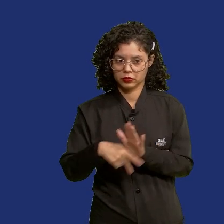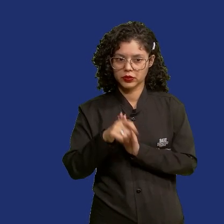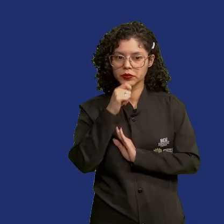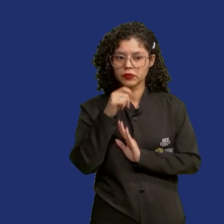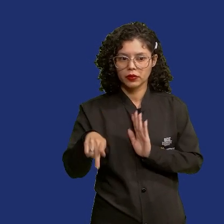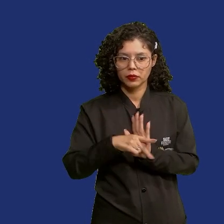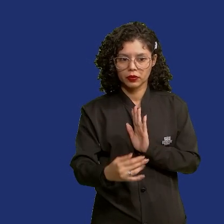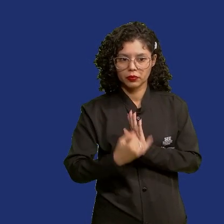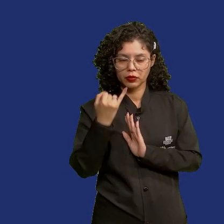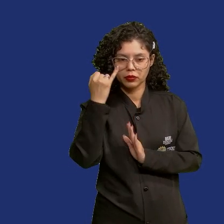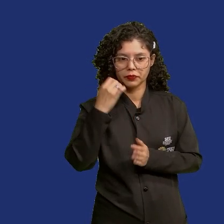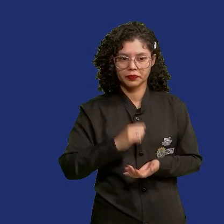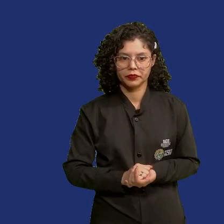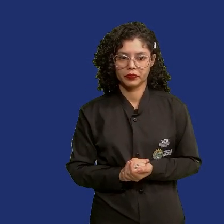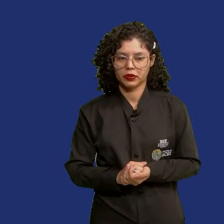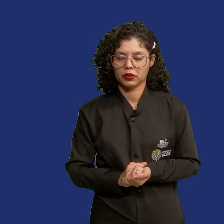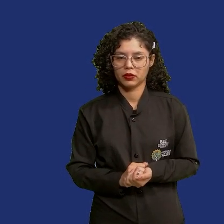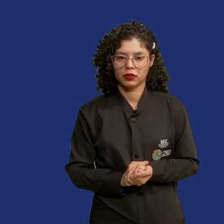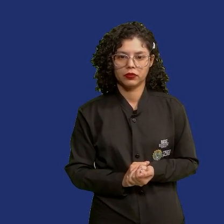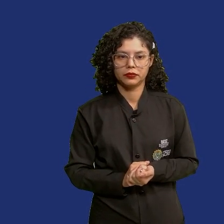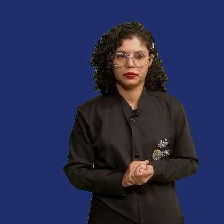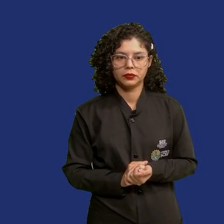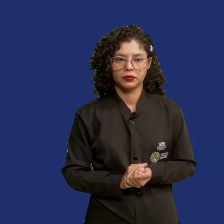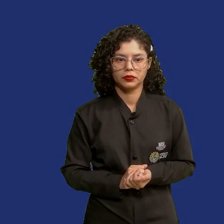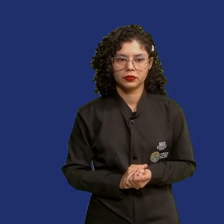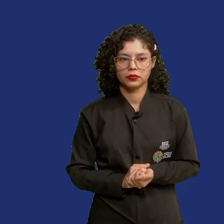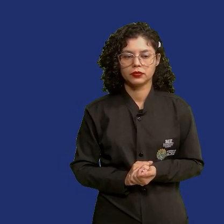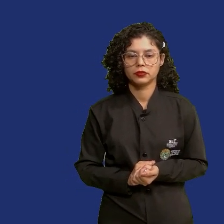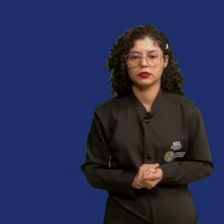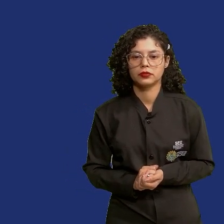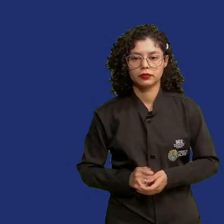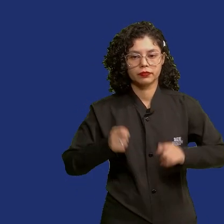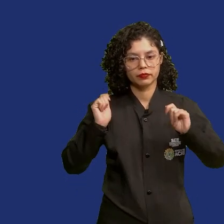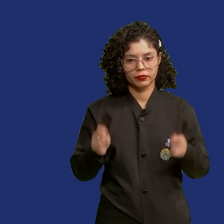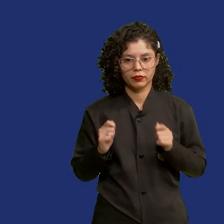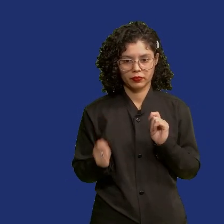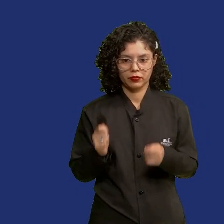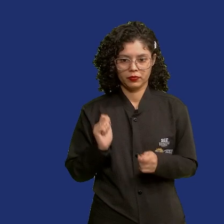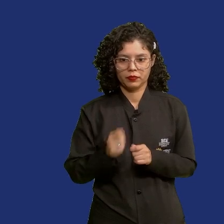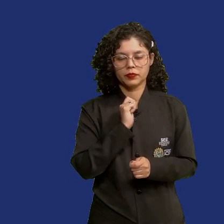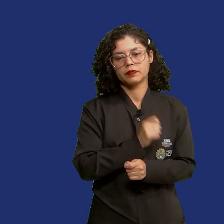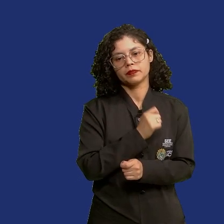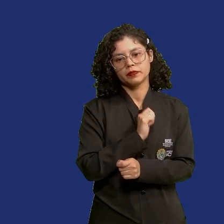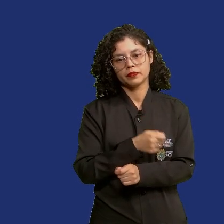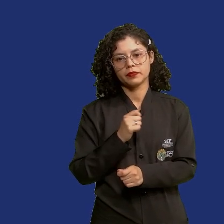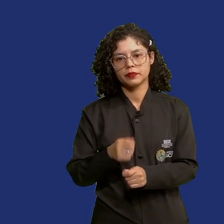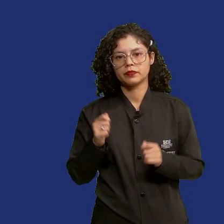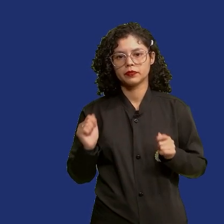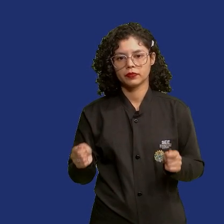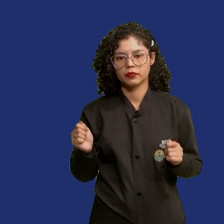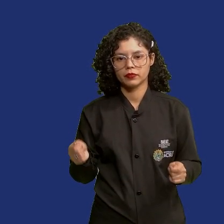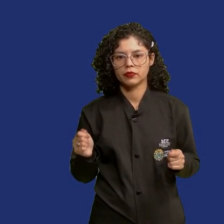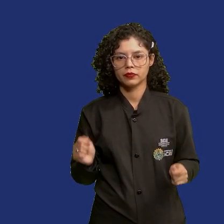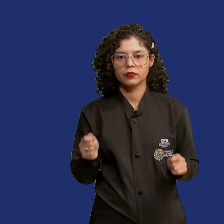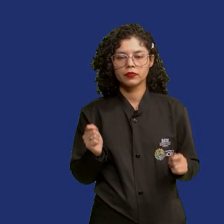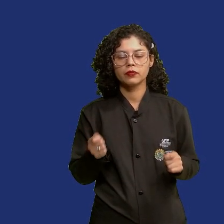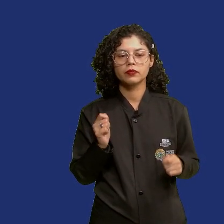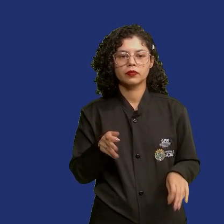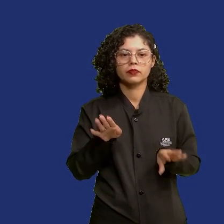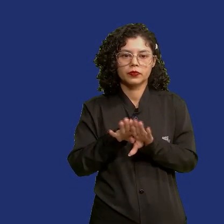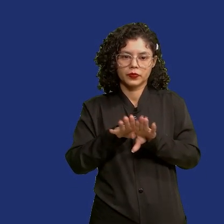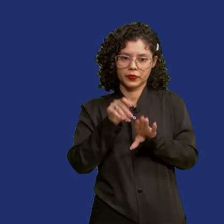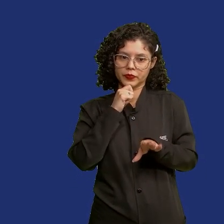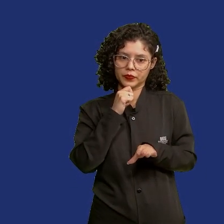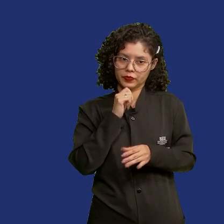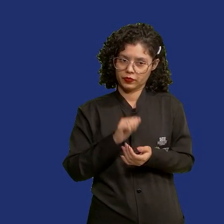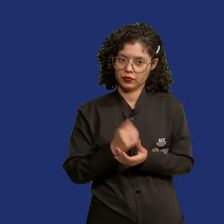efeitos especiais. Como, por exemplo, a bateria. você bate no tambor com baquetas ou